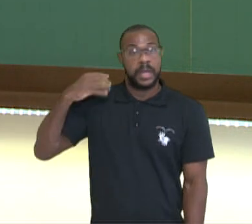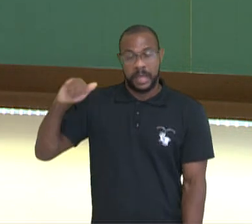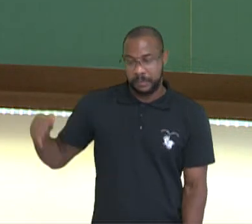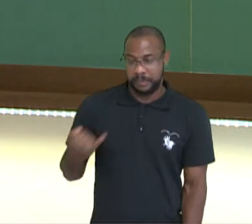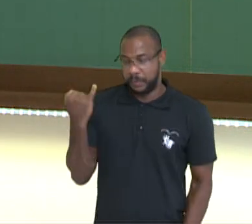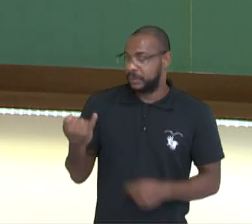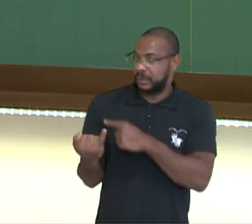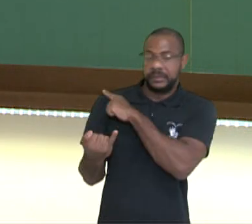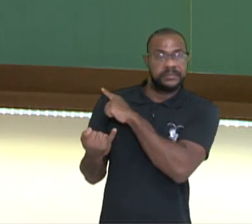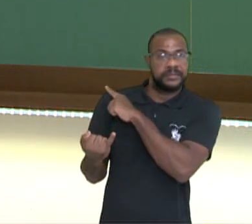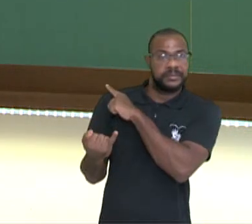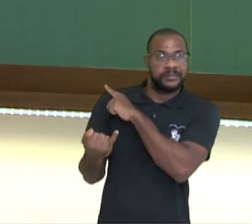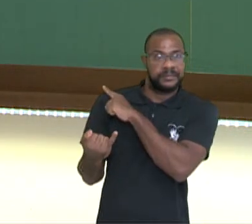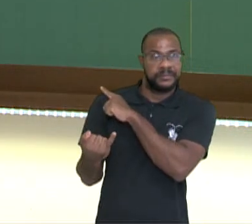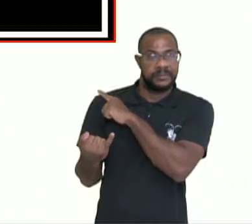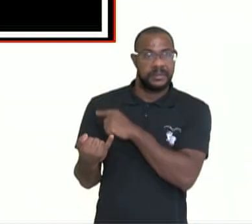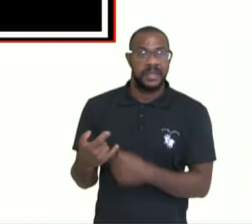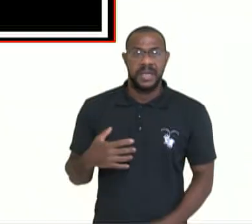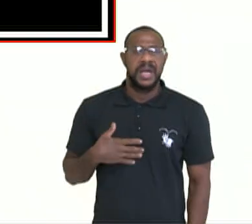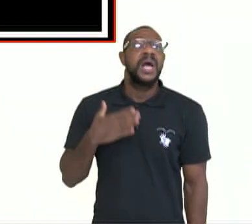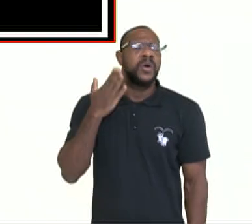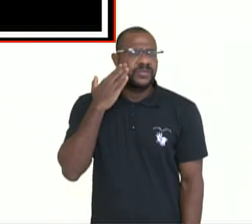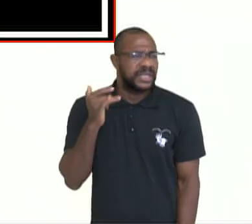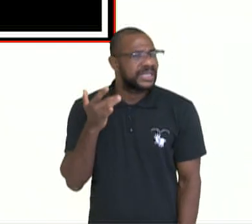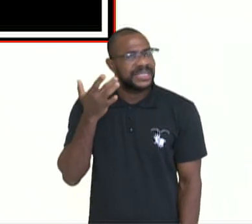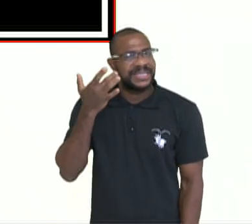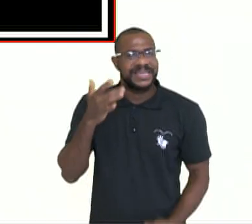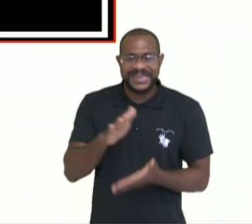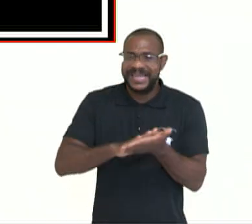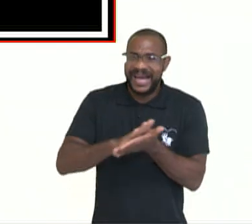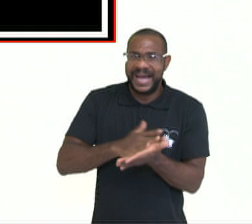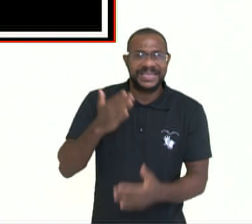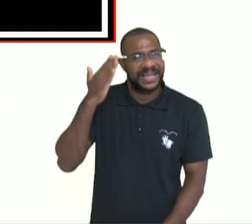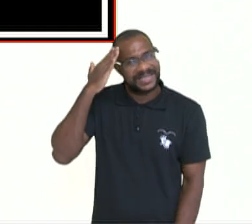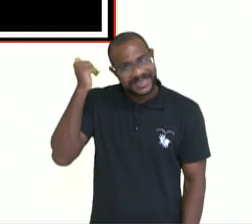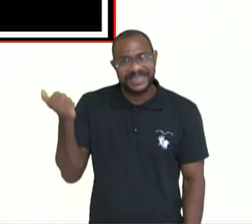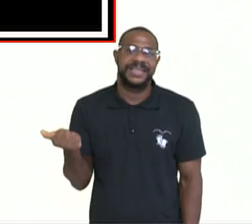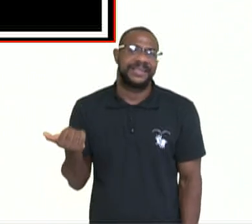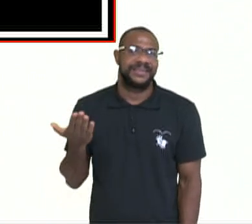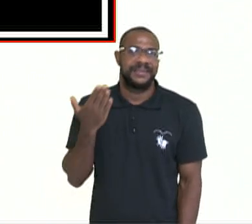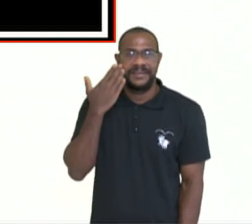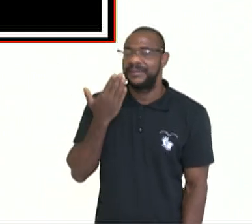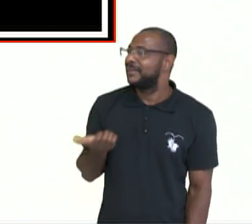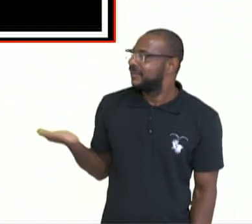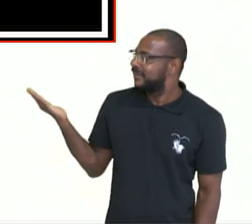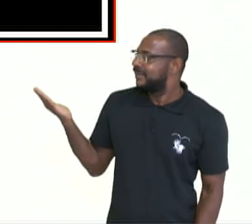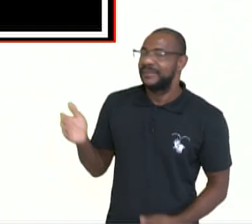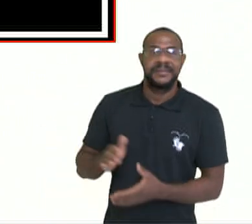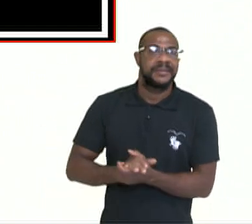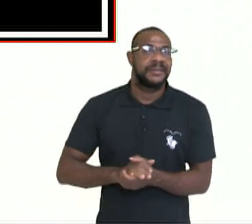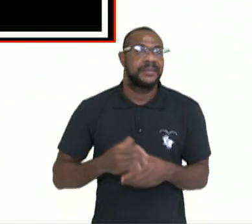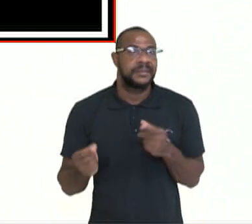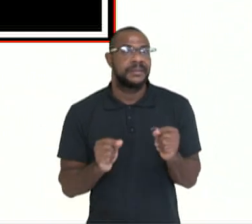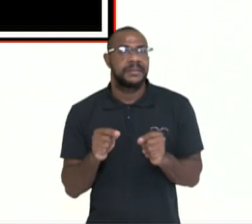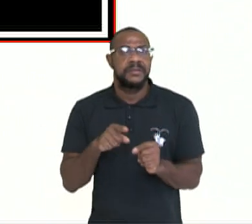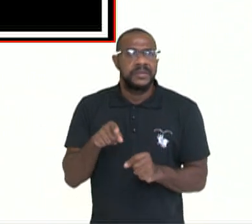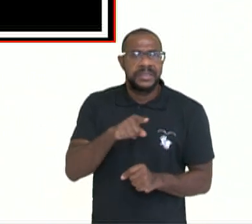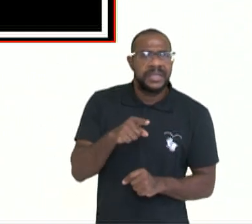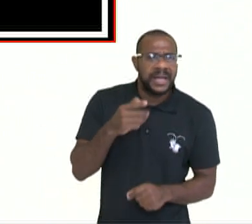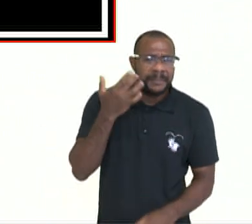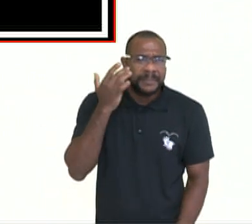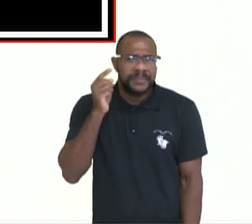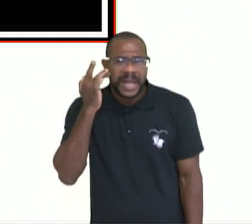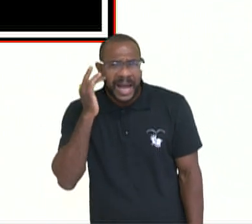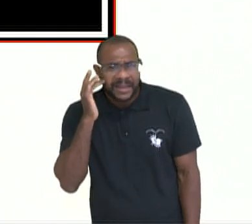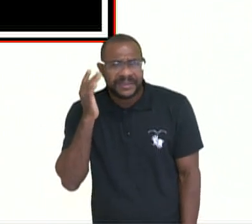ele afirmou, só sei que nada sei, e o fato de saber isso me coloca em vantagem sobre aqueles que acham que sabem alguma coisa,